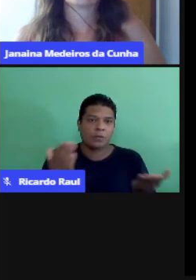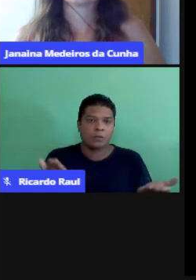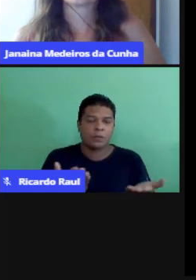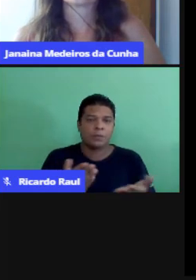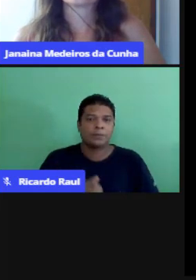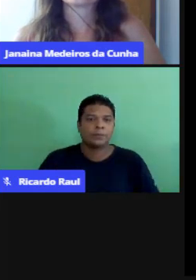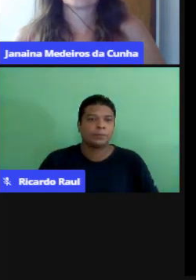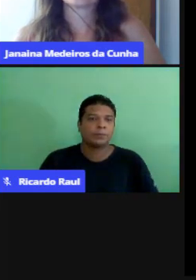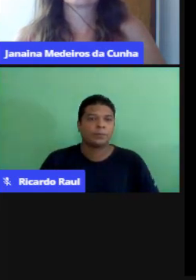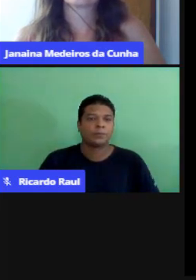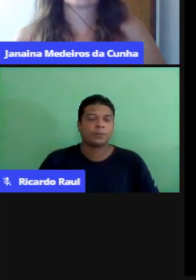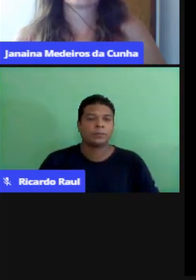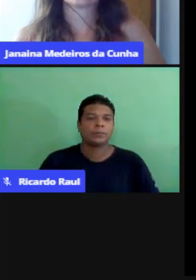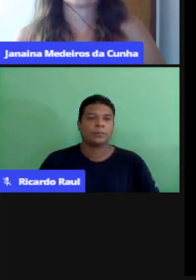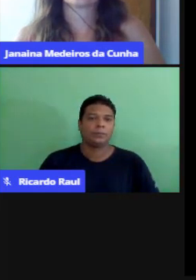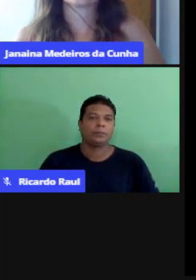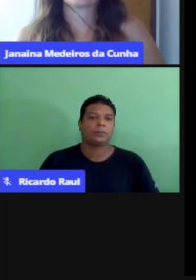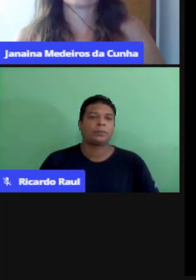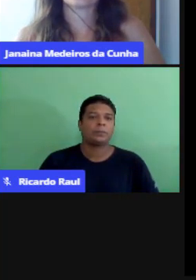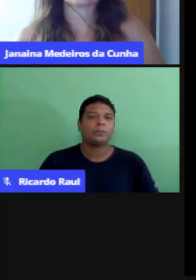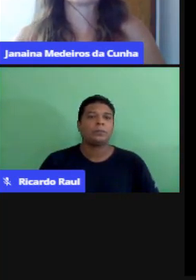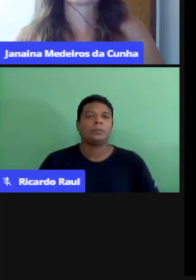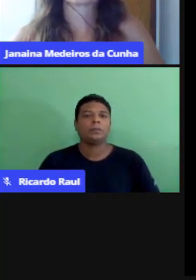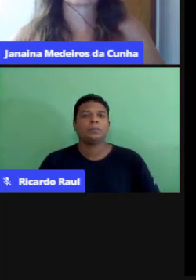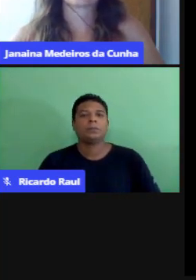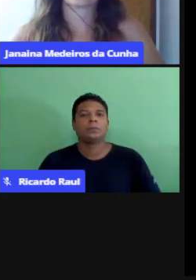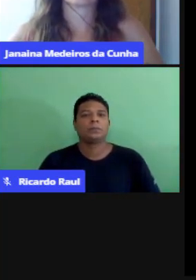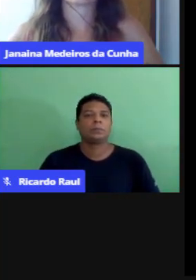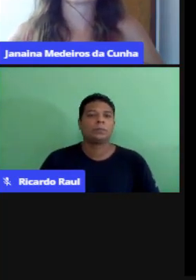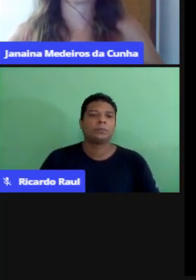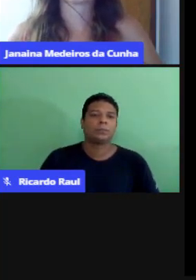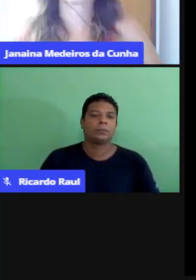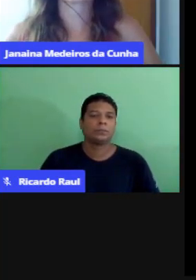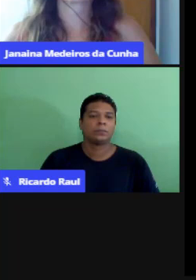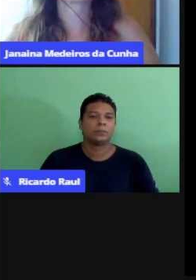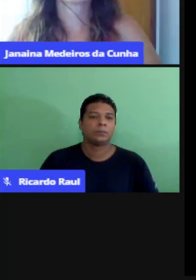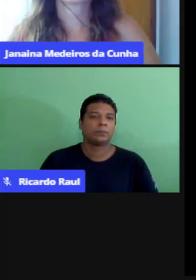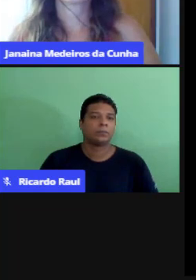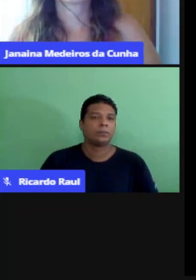E, bom, no próximo slide eu vou falar um pouquinho também